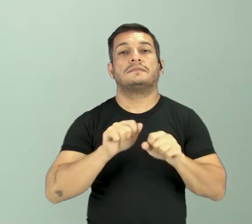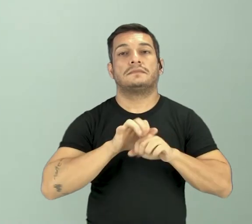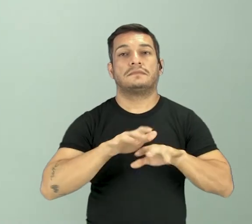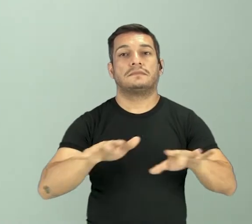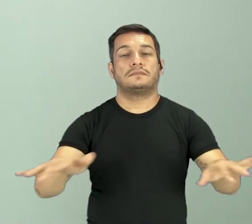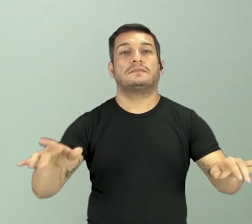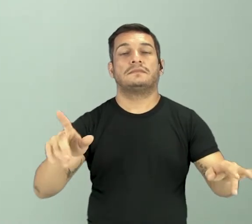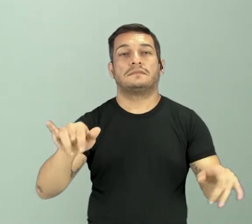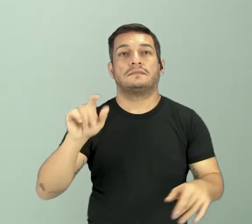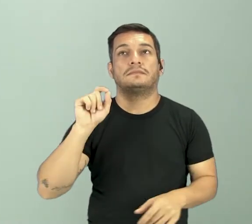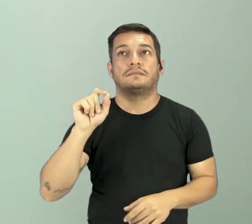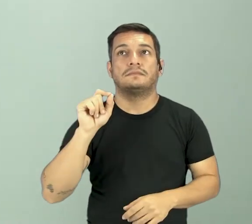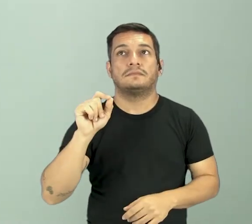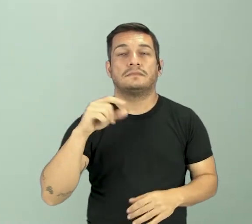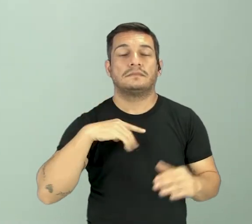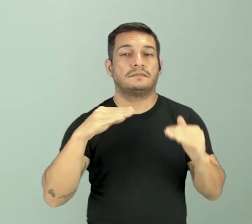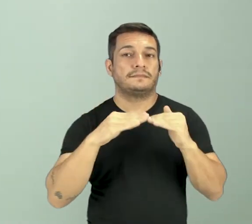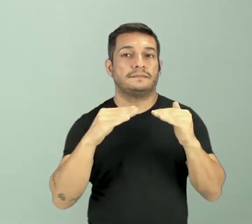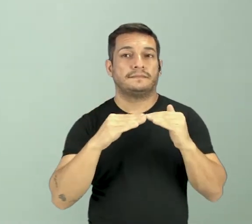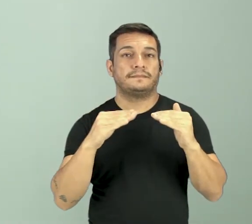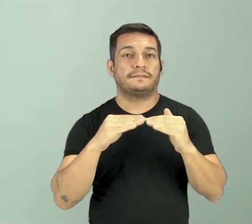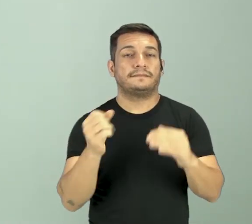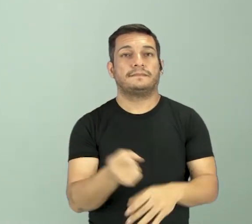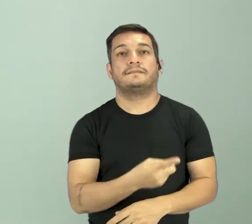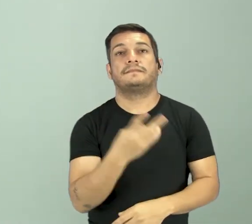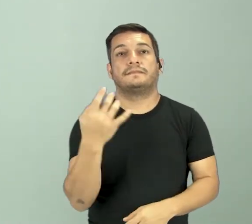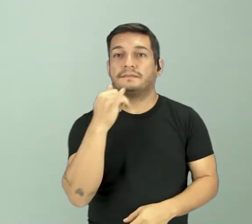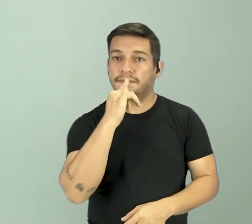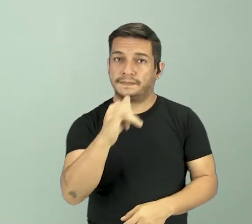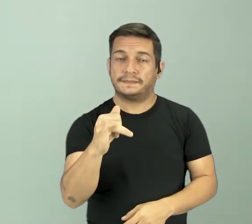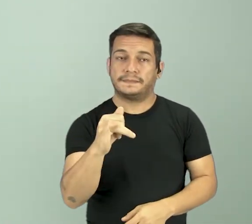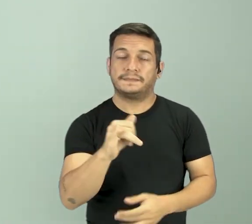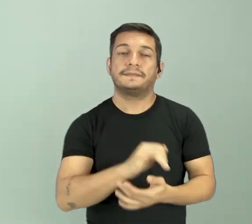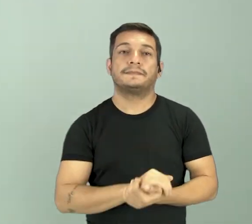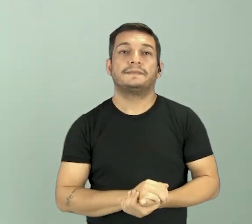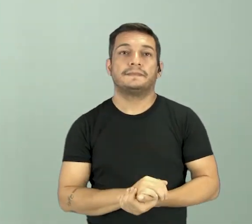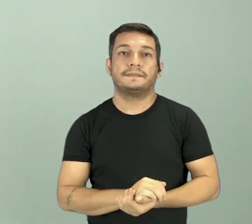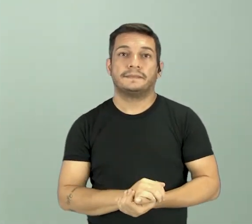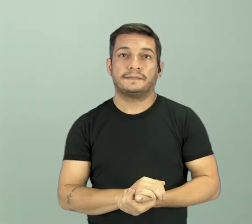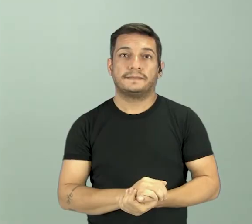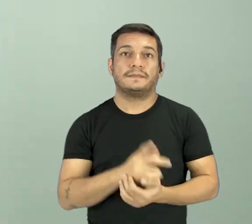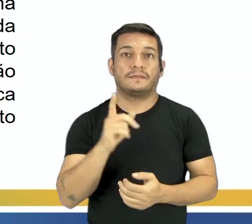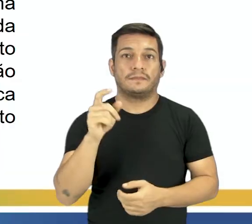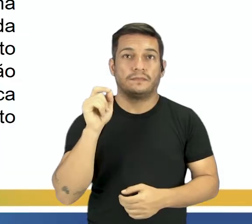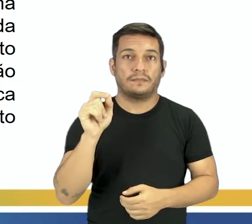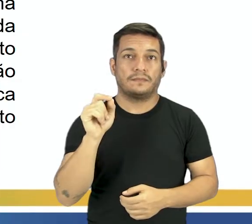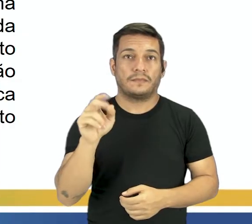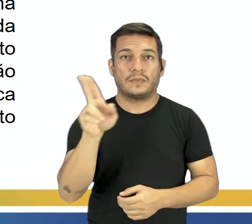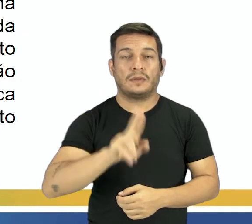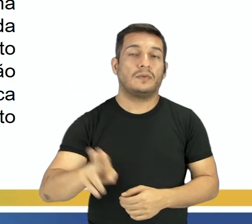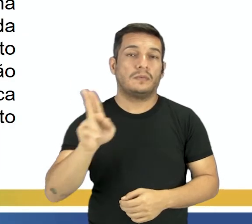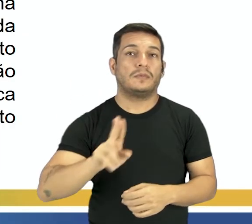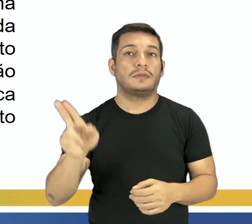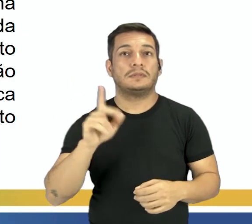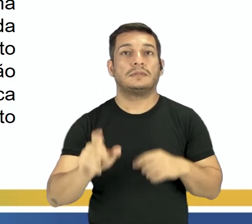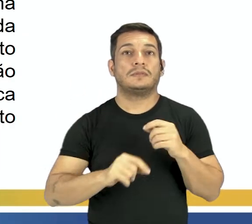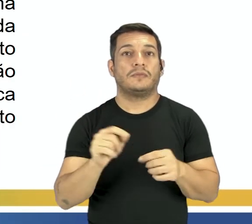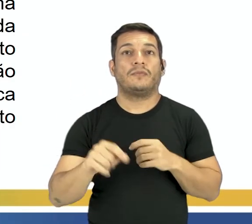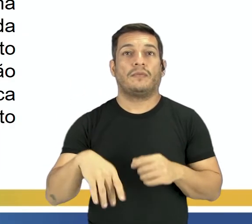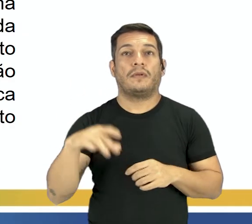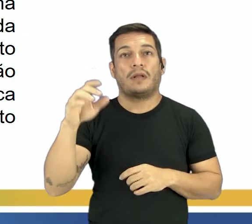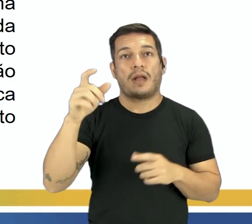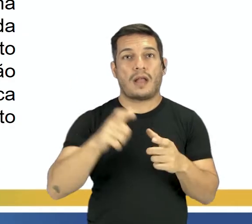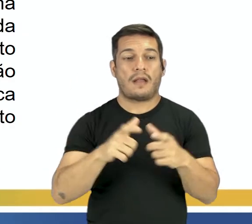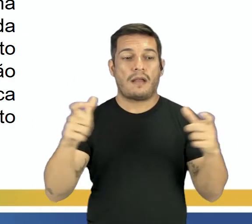vai, digamos, dar uma equilibrada nessa quantidade de energia que sai aí. São dispositivos usados para abaixar